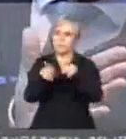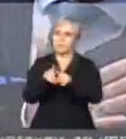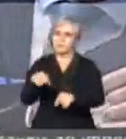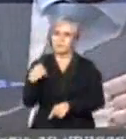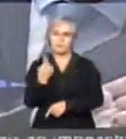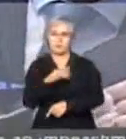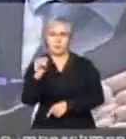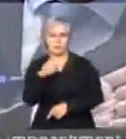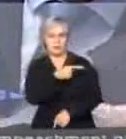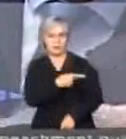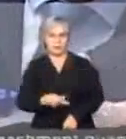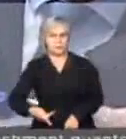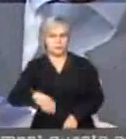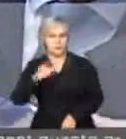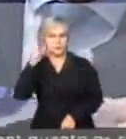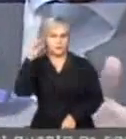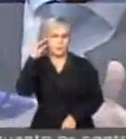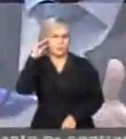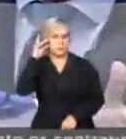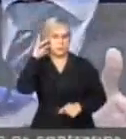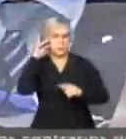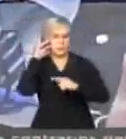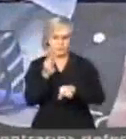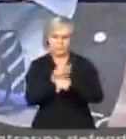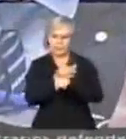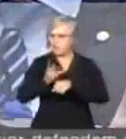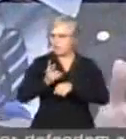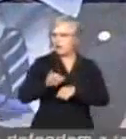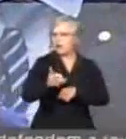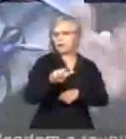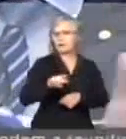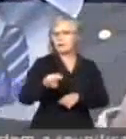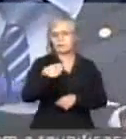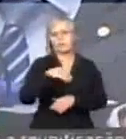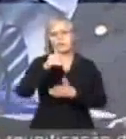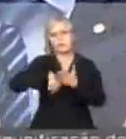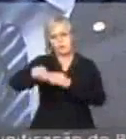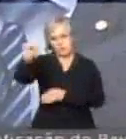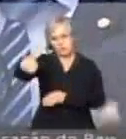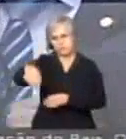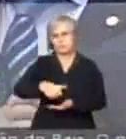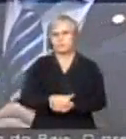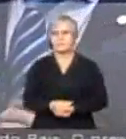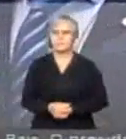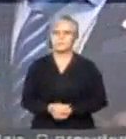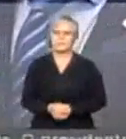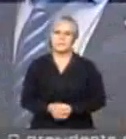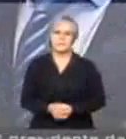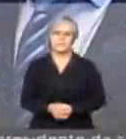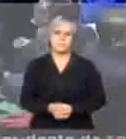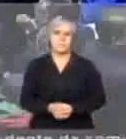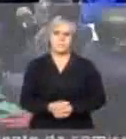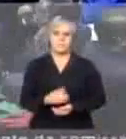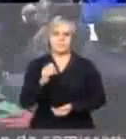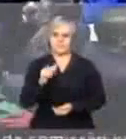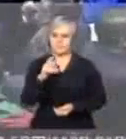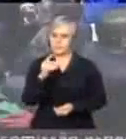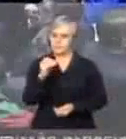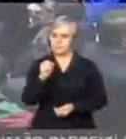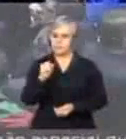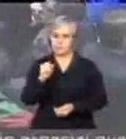nossa ex-presidenta Dilma tenha férias eternas, eu digo sim, senhor presidente. Carlos